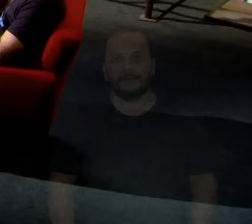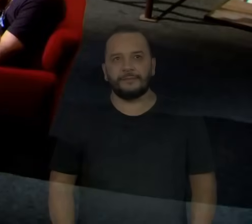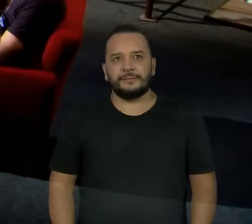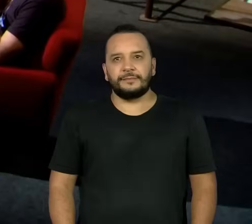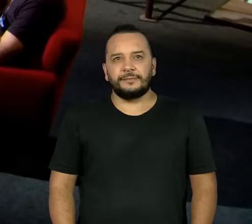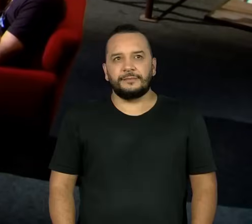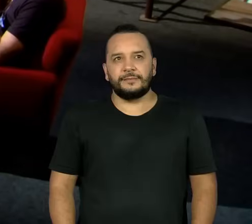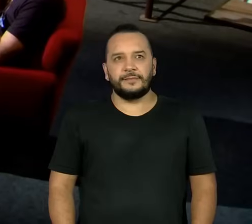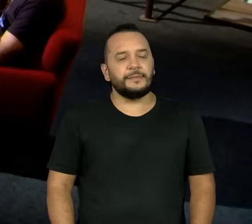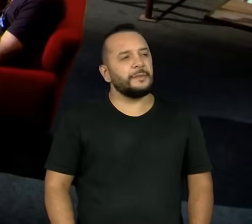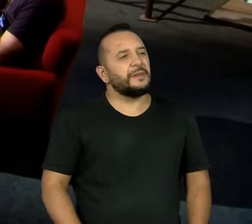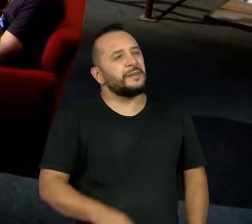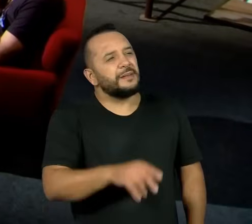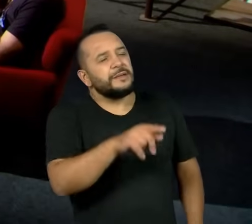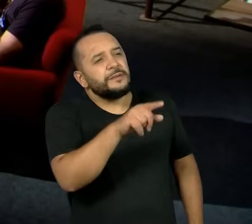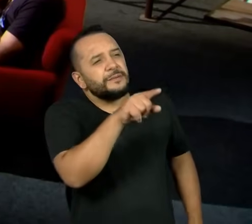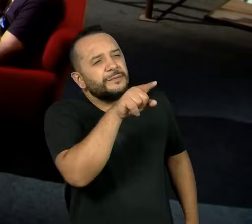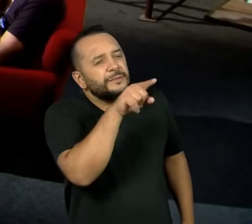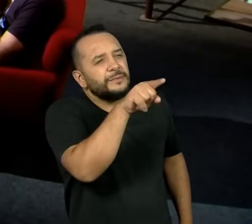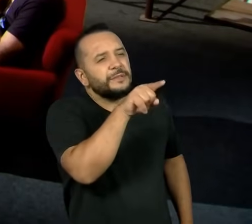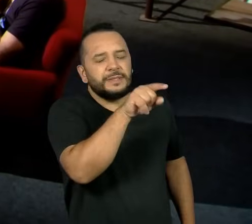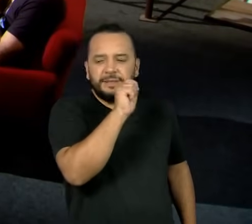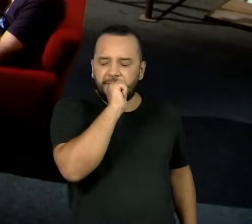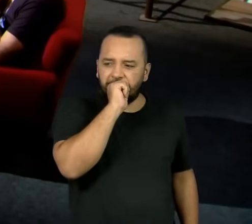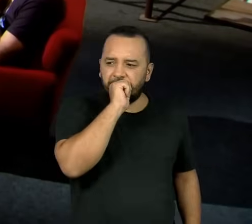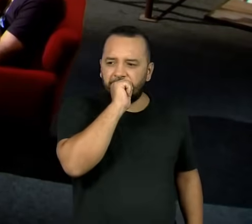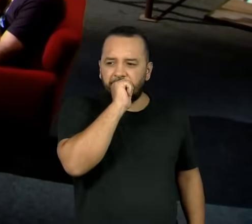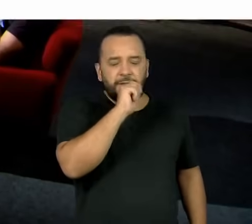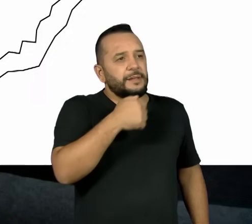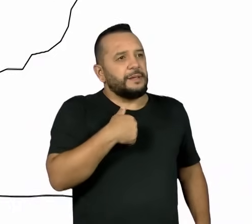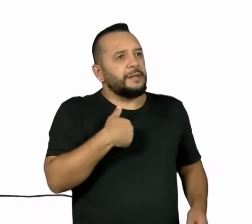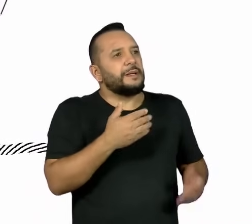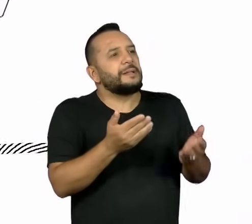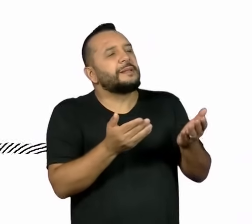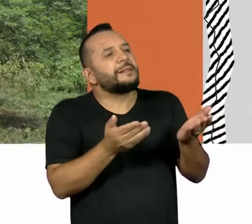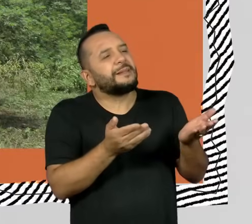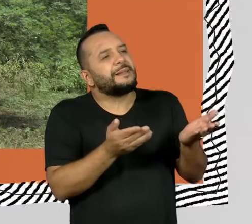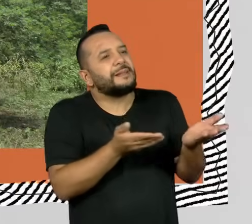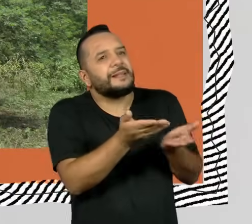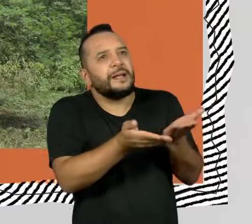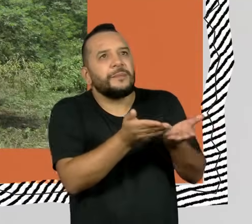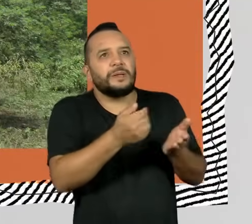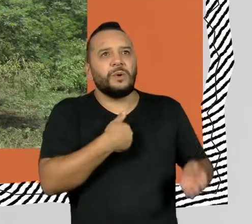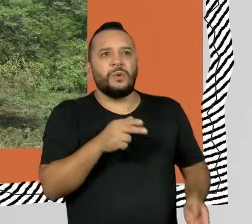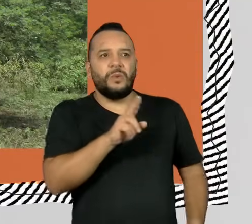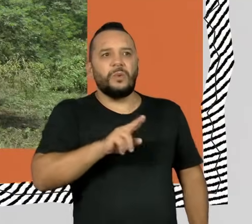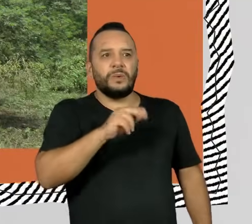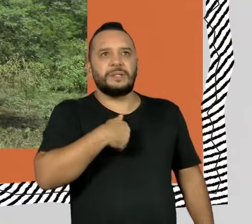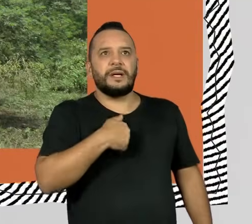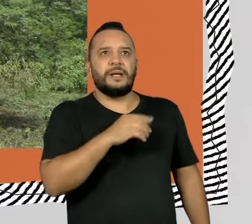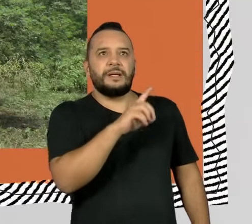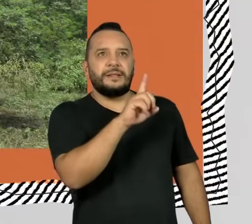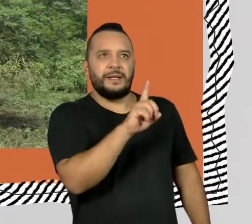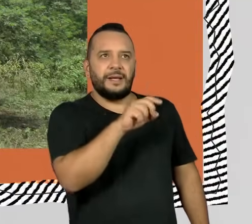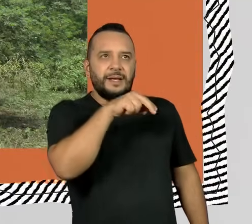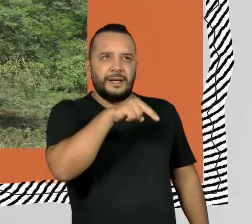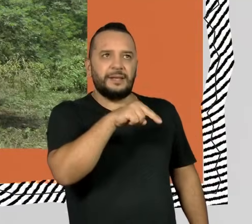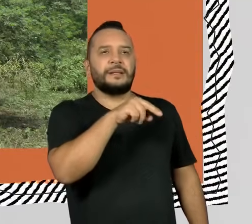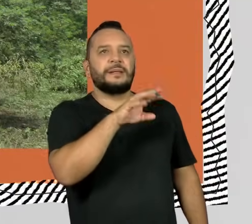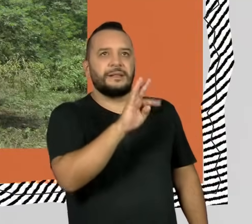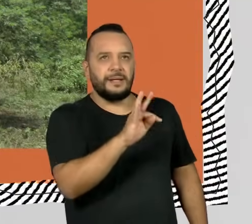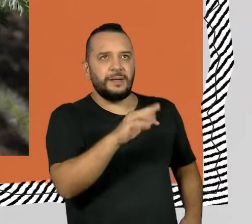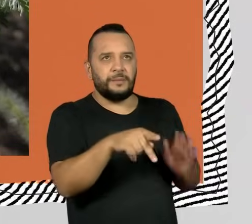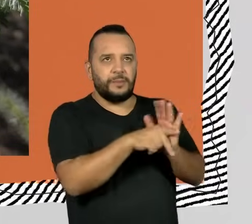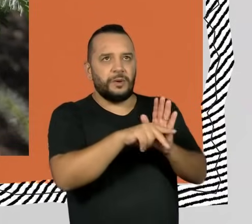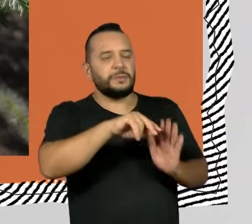Qual é o tratamento que usa o DMT da Jurema? A gente tem um projeto lá no laboratório que a gente